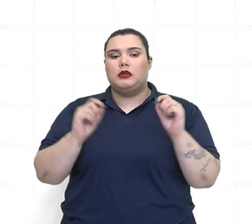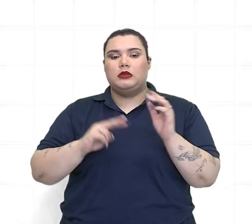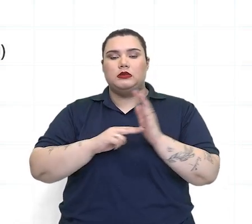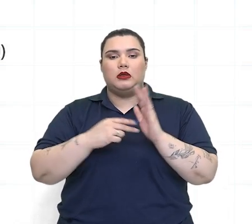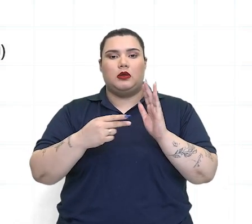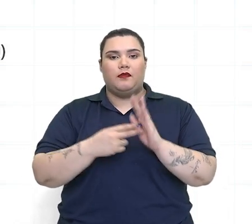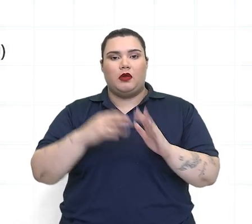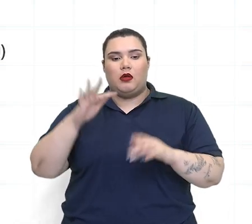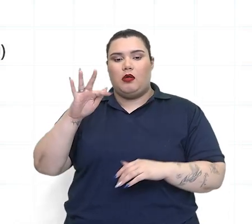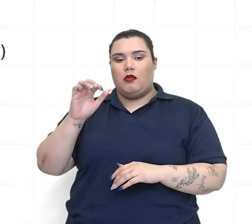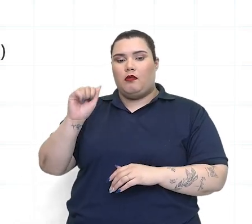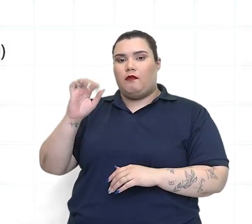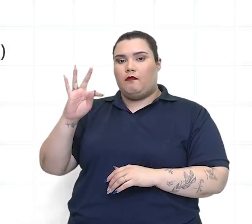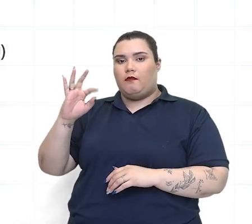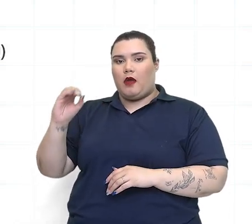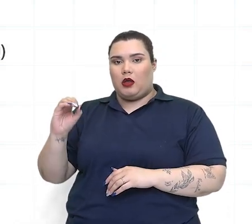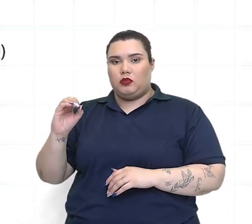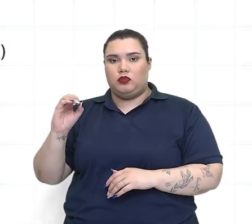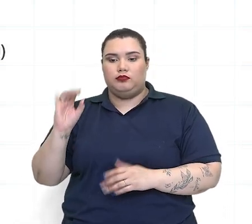fato?